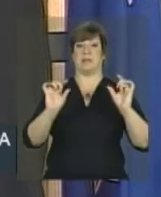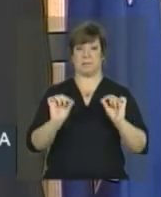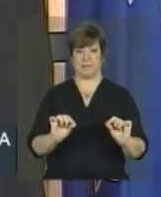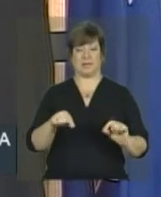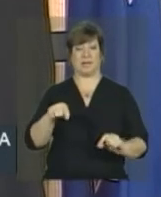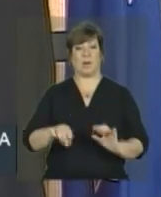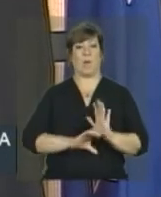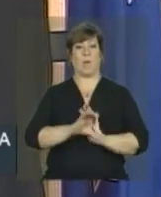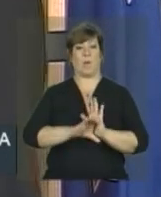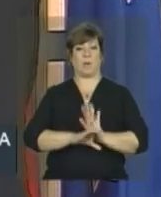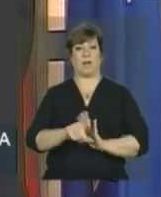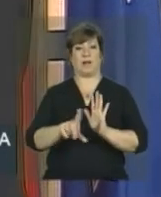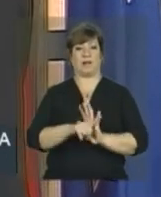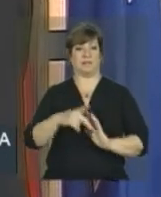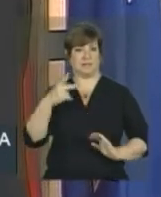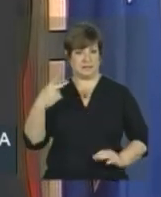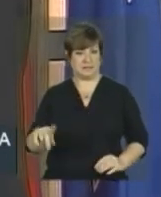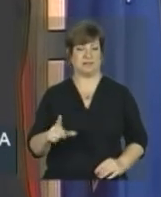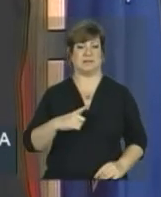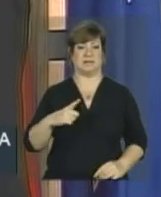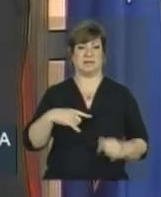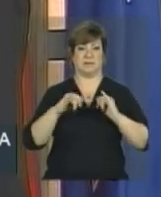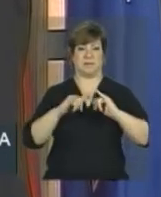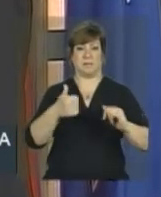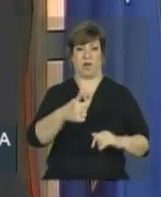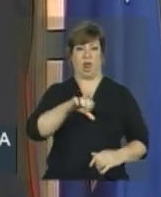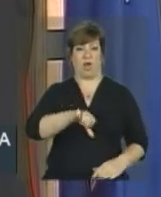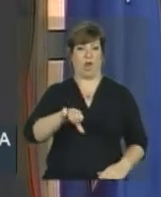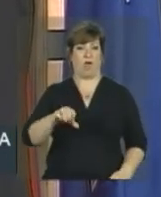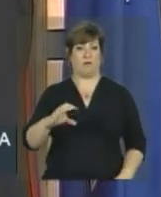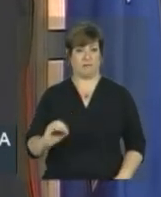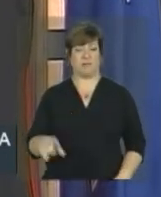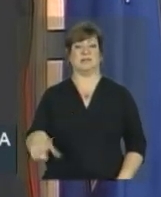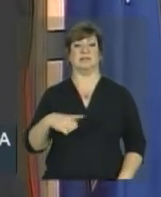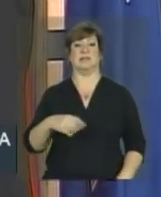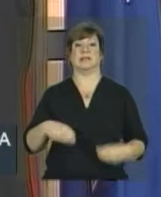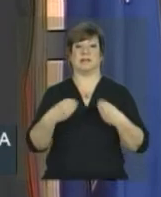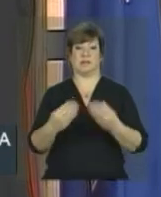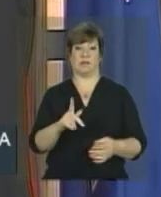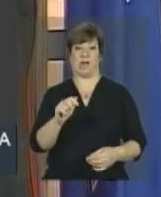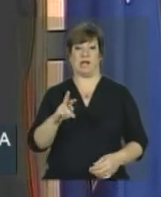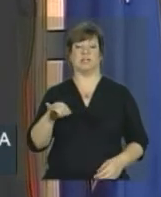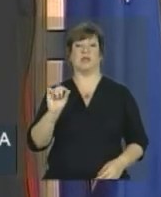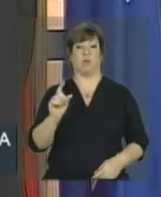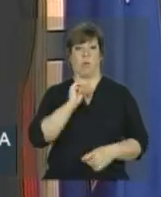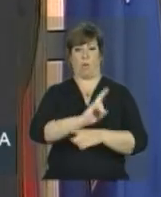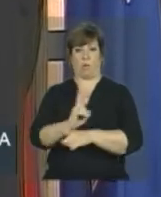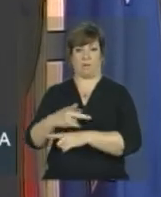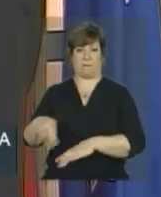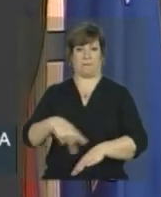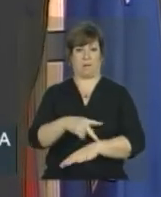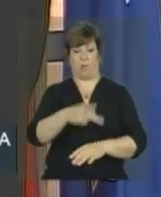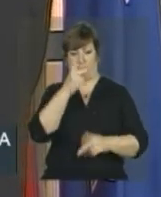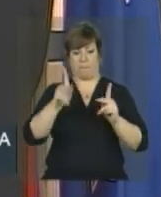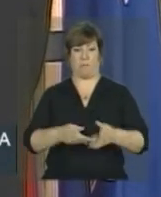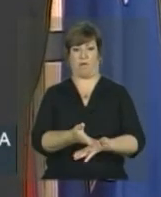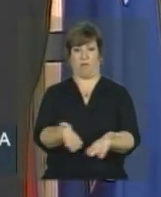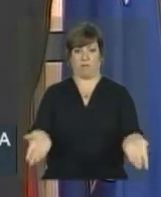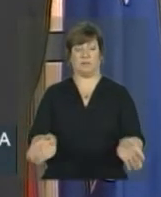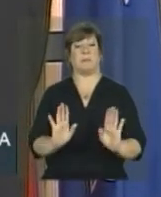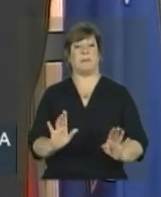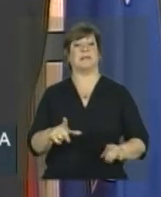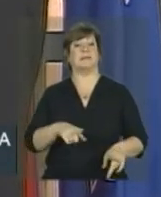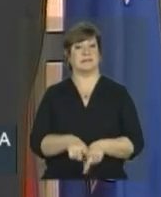A Constituição foi proclamada em 1990 e garantiu o controle do país à população, mas